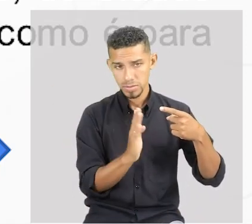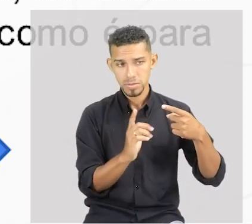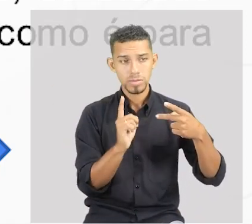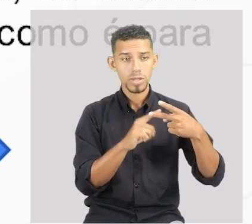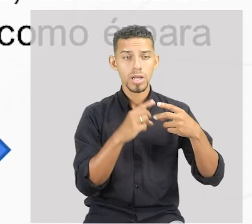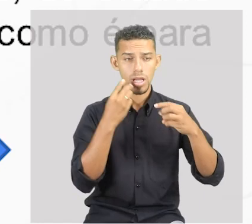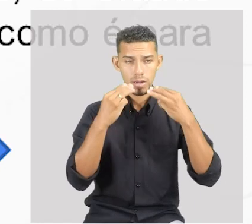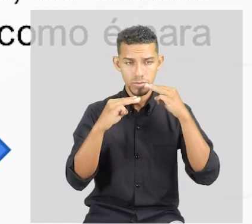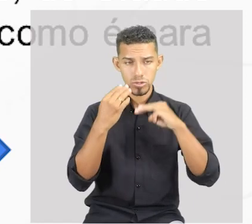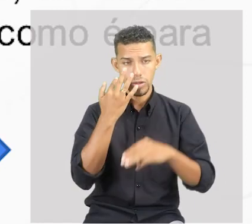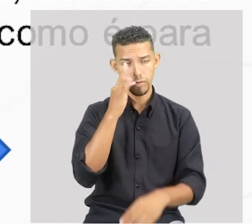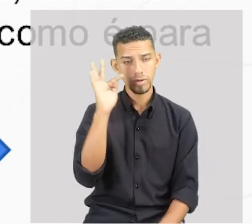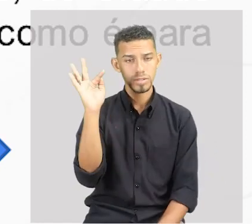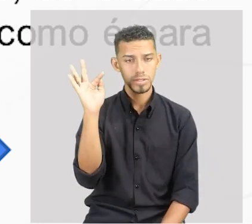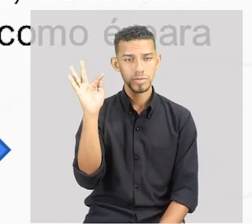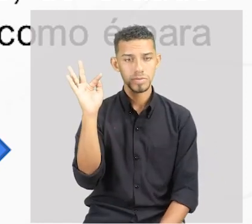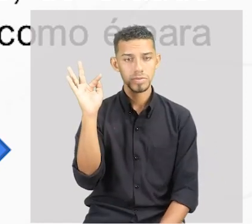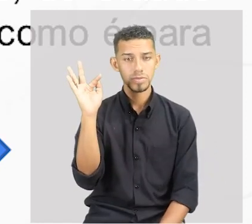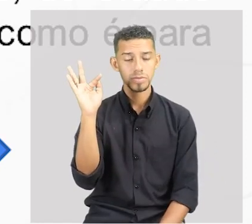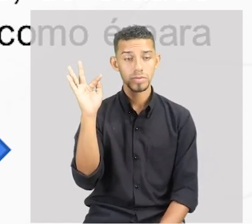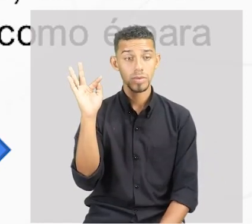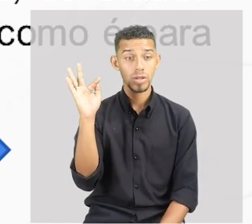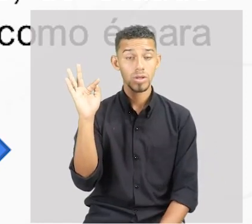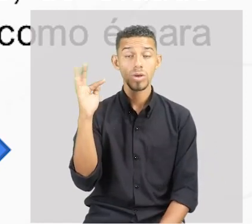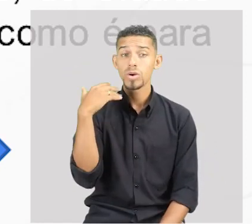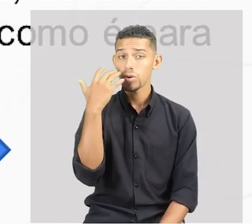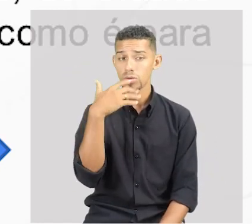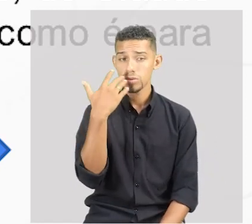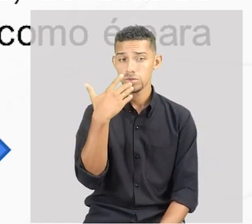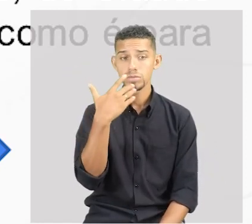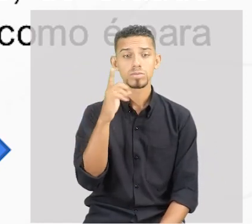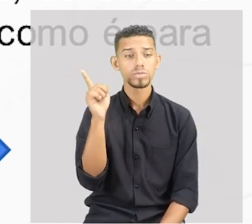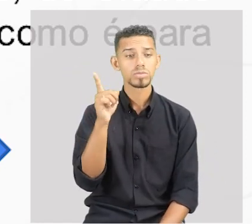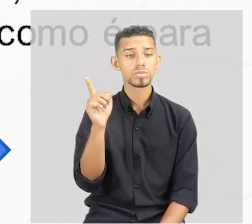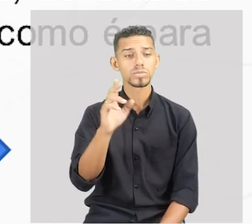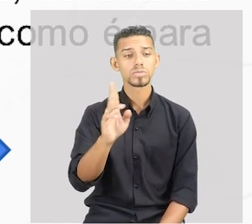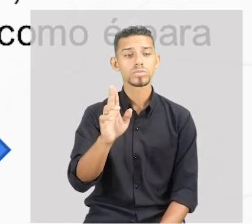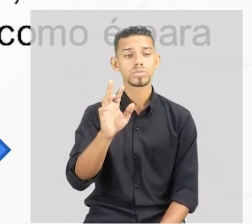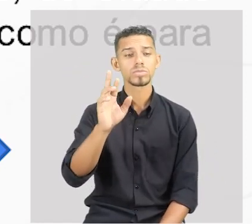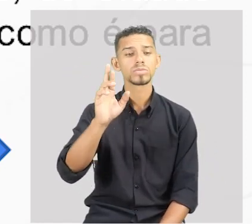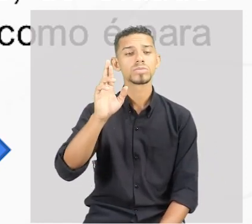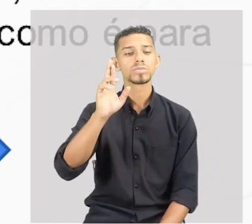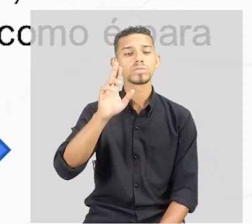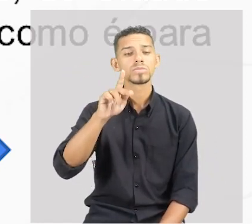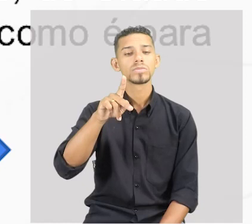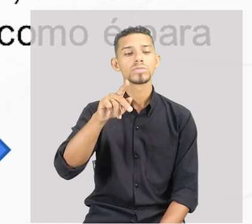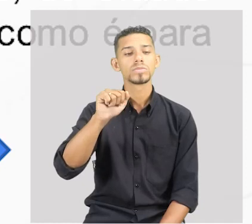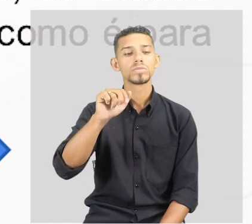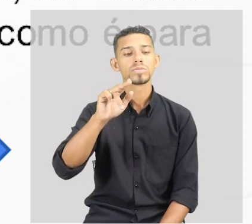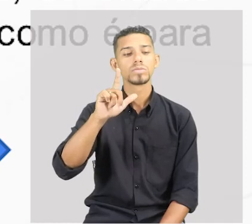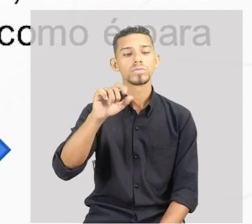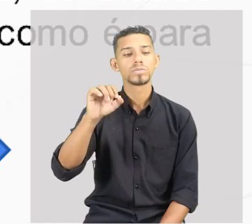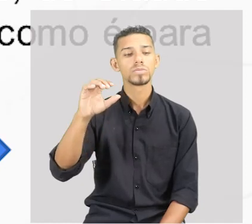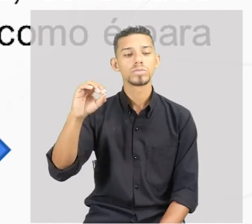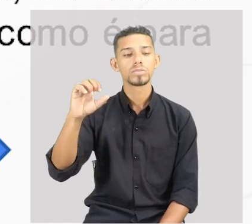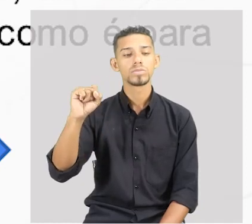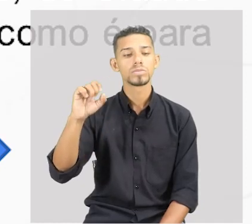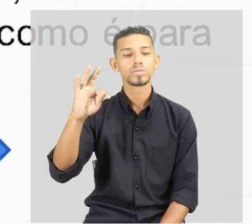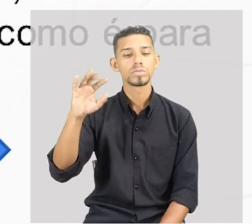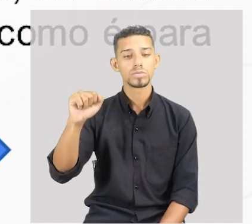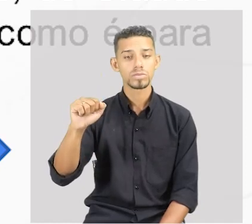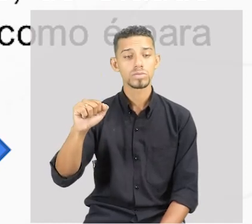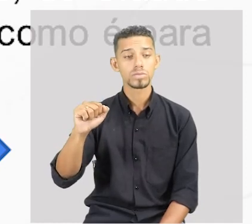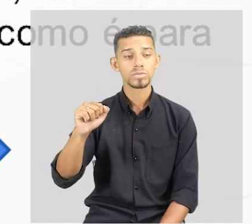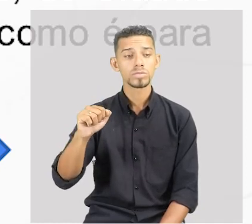e a música francesa. No show do cantor e compositor baiano, radicado na França, Paulo Costa. O show